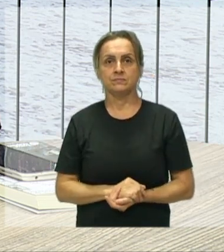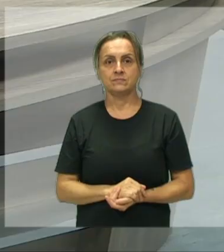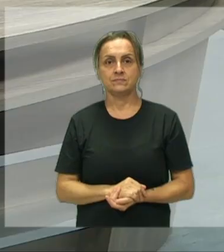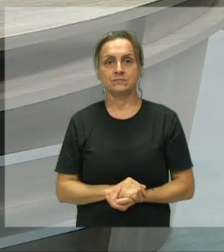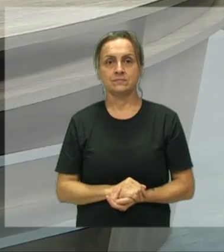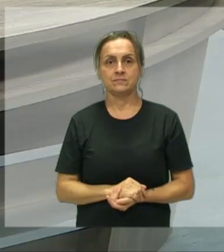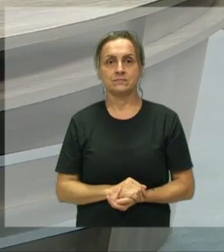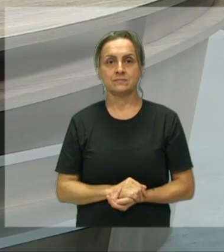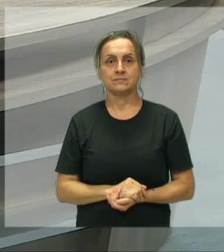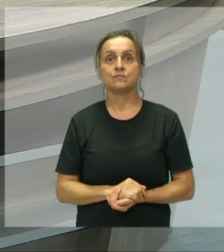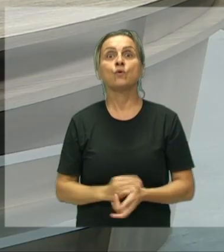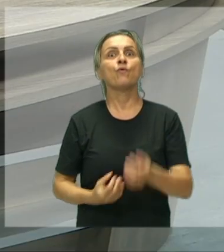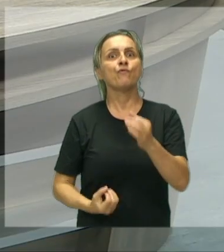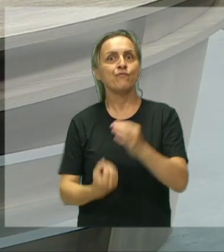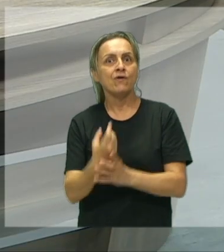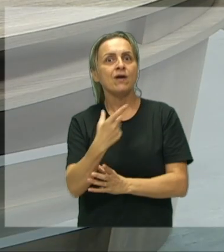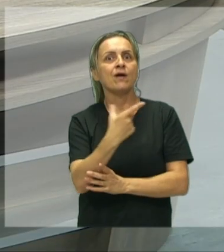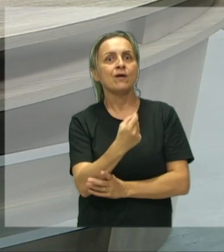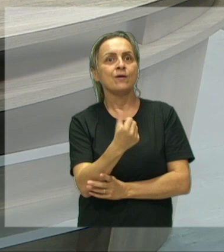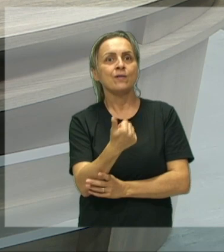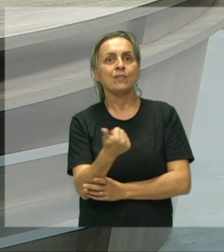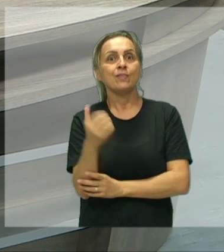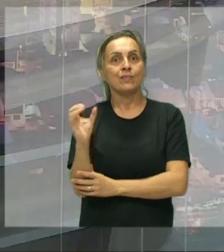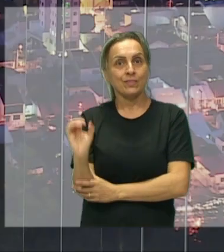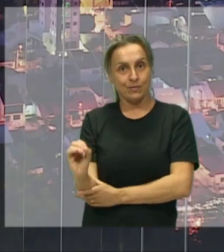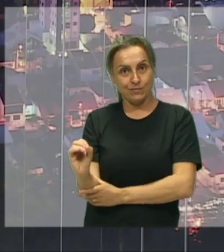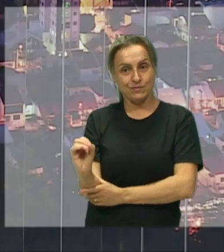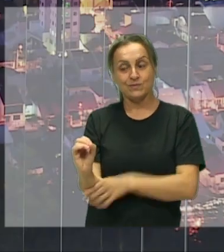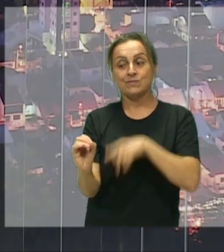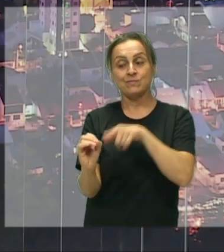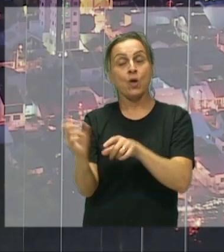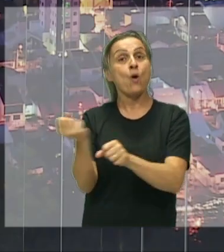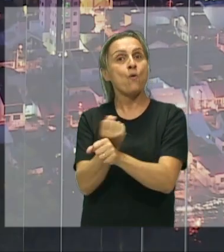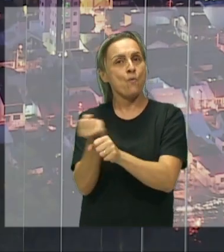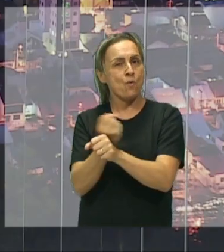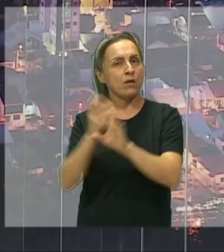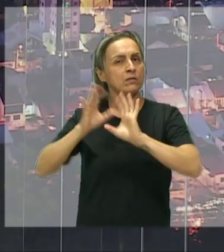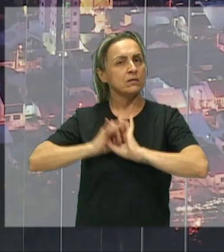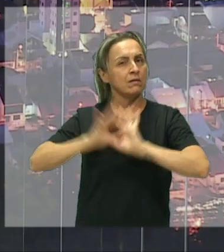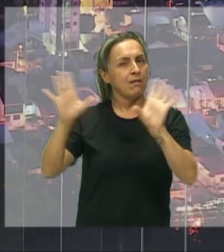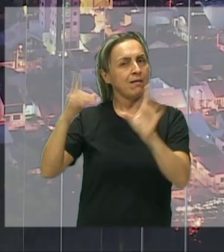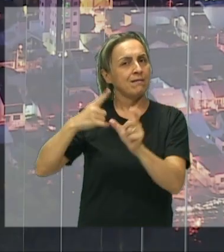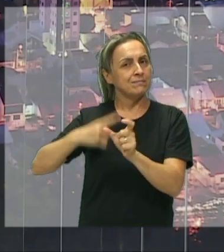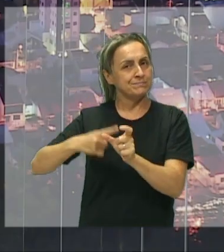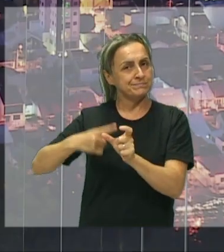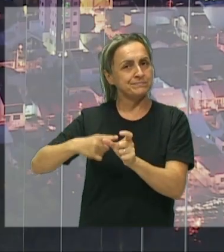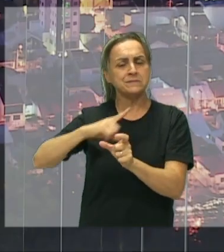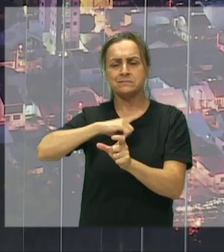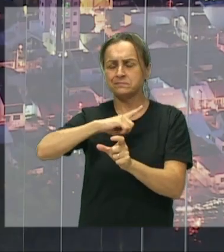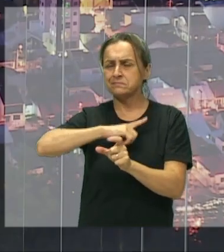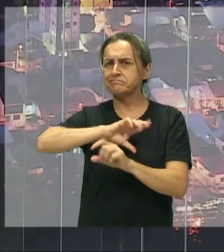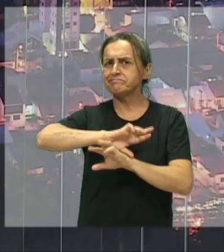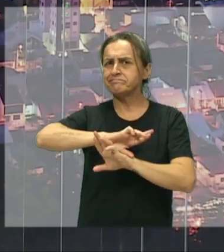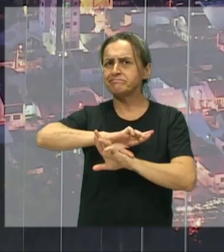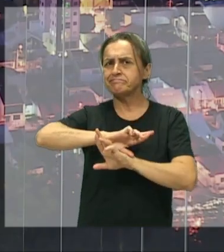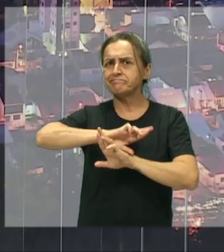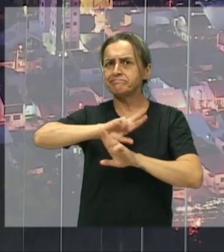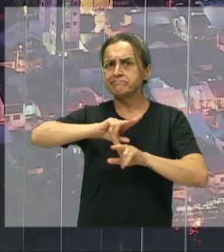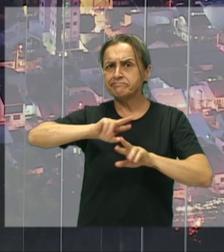o ano do Sesc Centenário da cidade, da emancipação da cidade, né? Teve uma série de